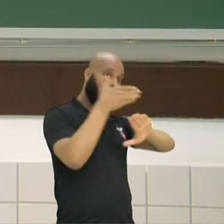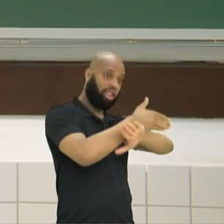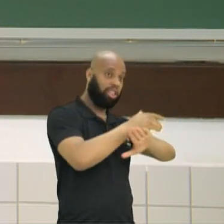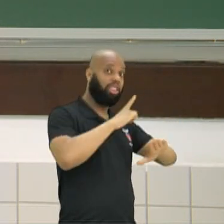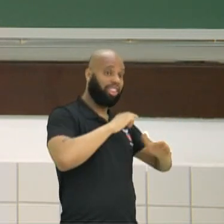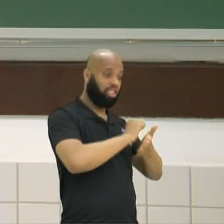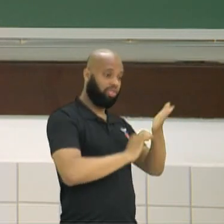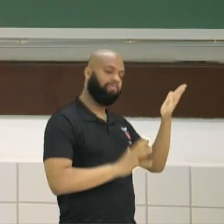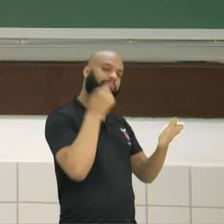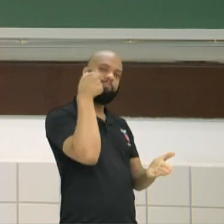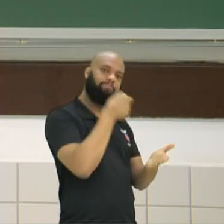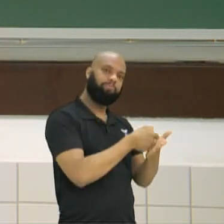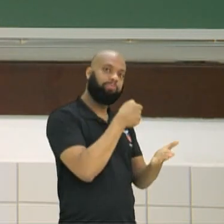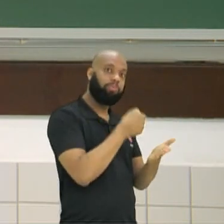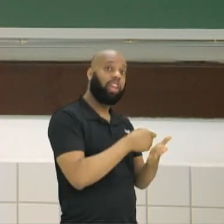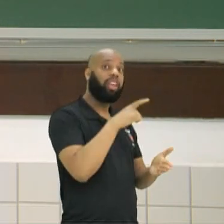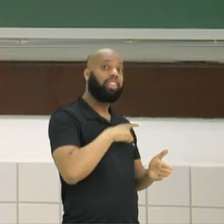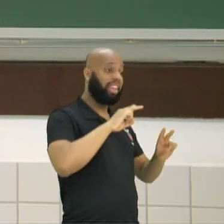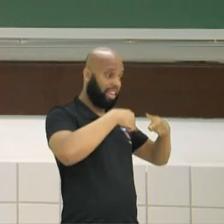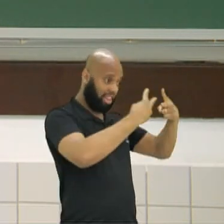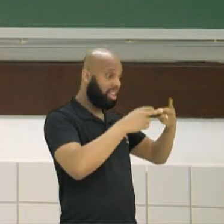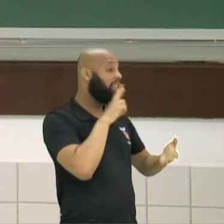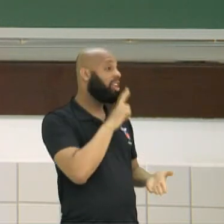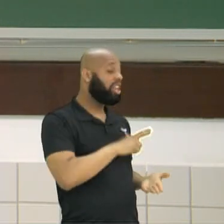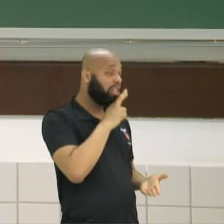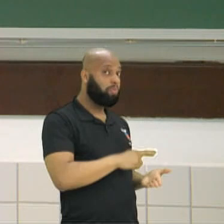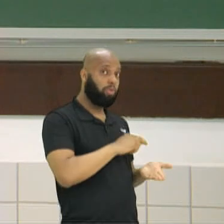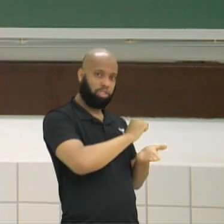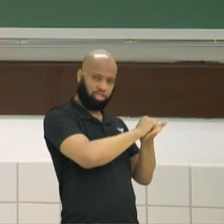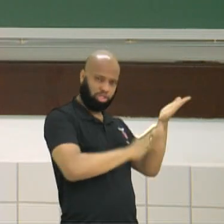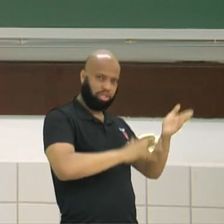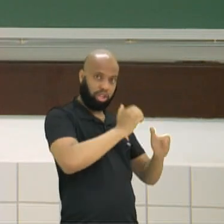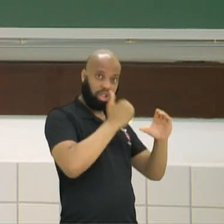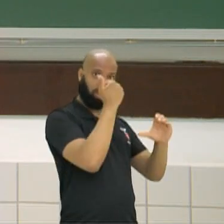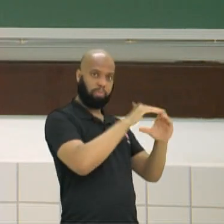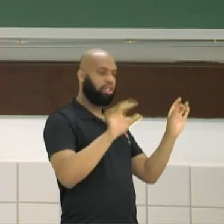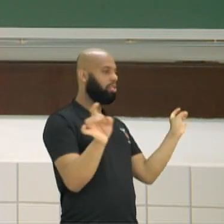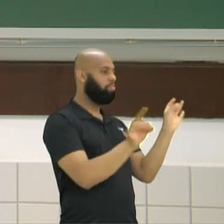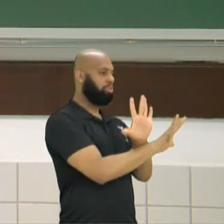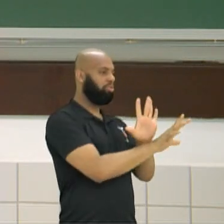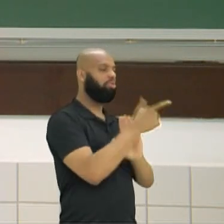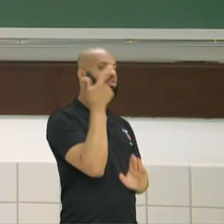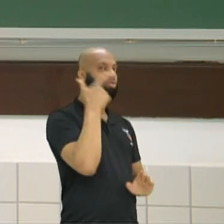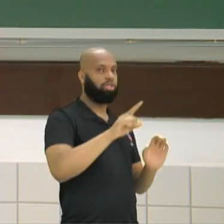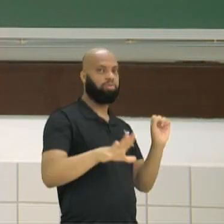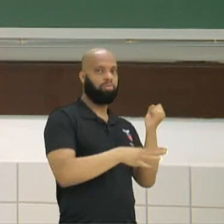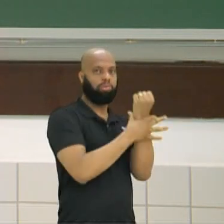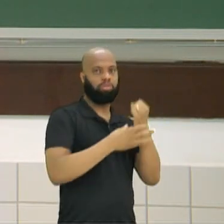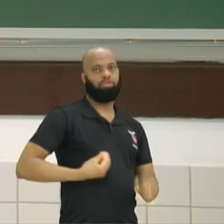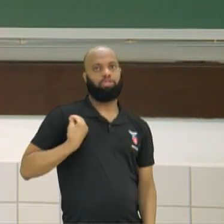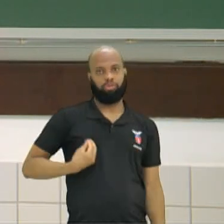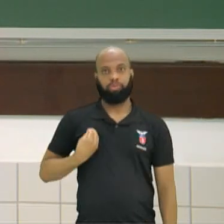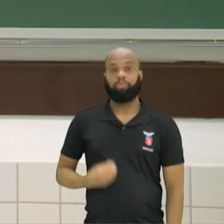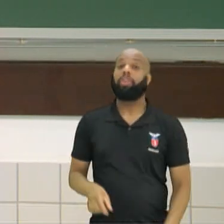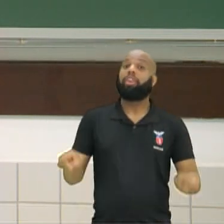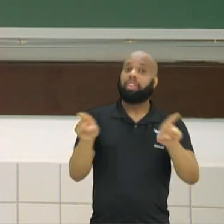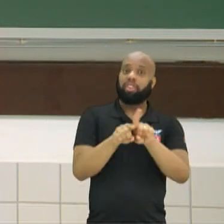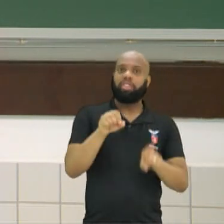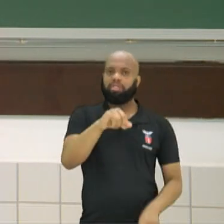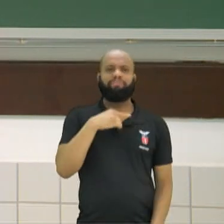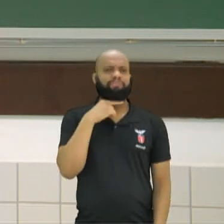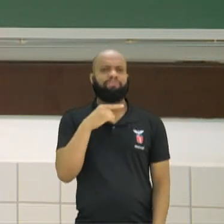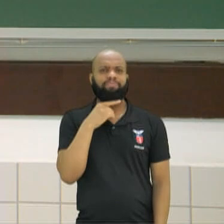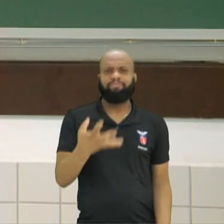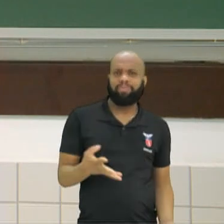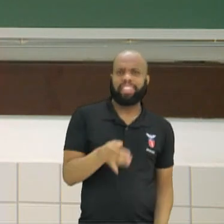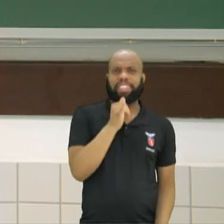naquela atividade obrigatória para registrar a frequência de vocês, a presença de vocês, beleza? Um outro aviso é que se vocês conhecem alguém que não está